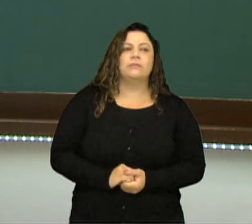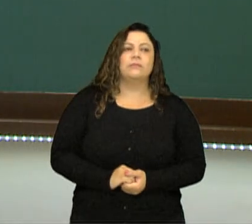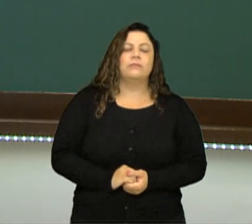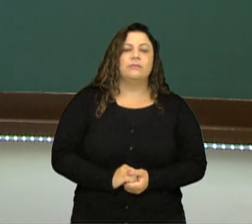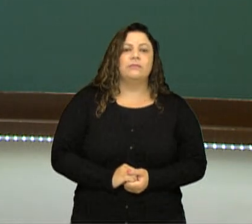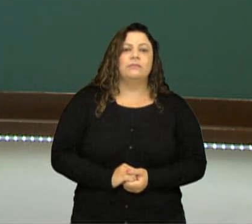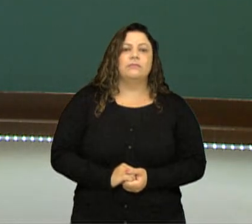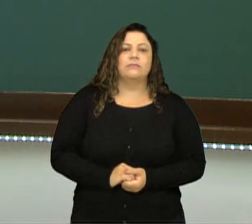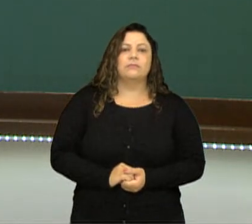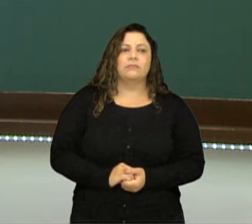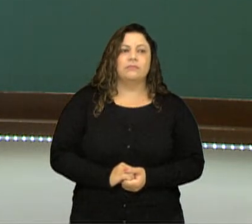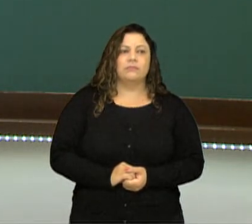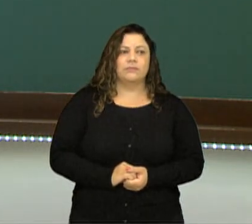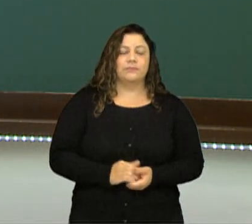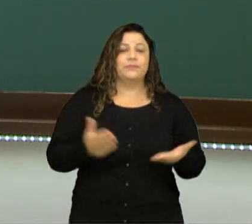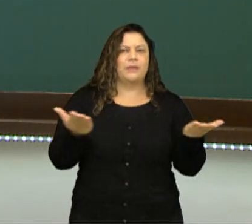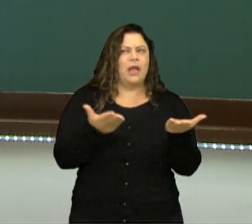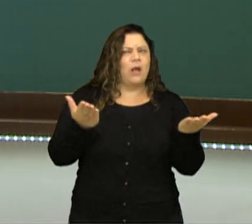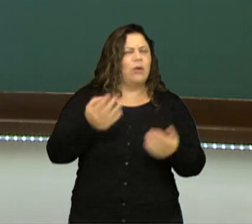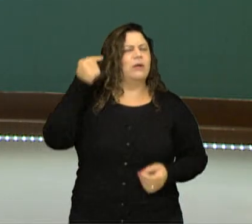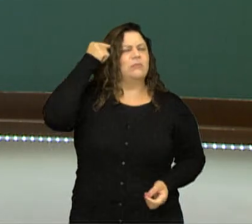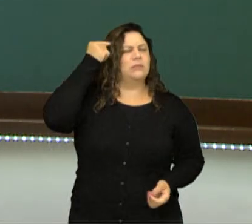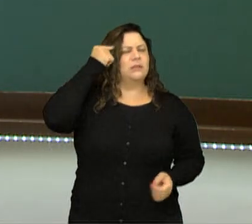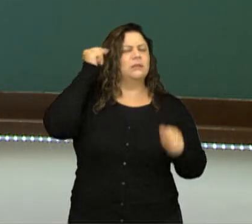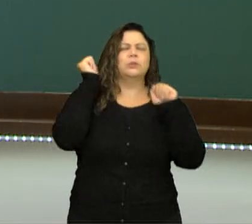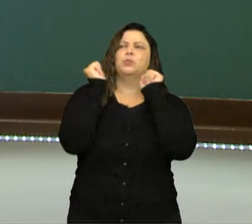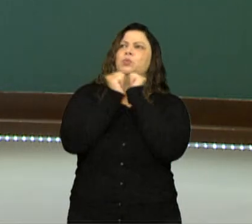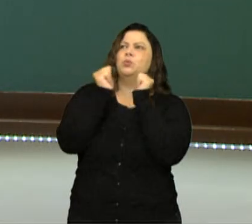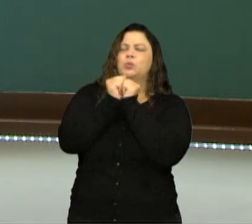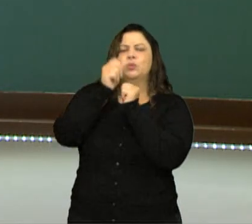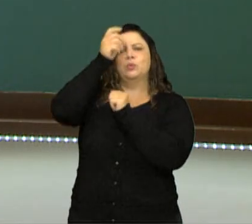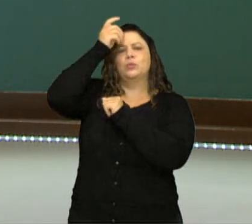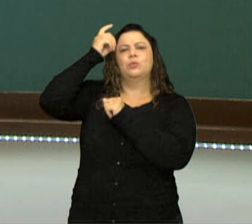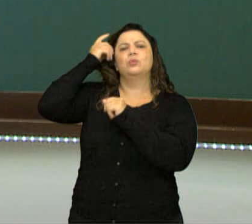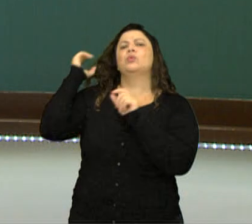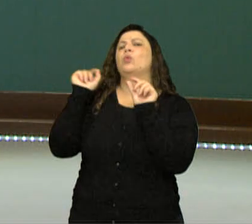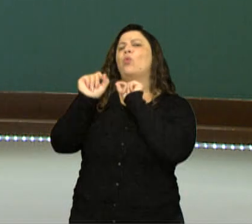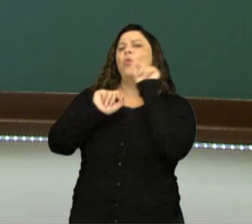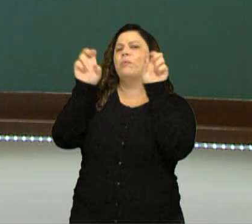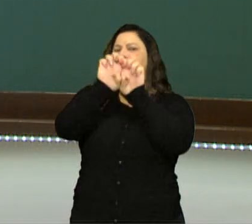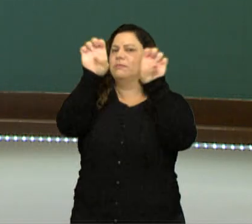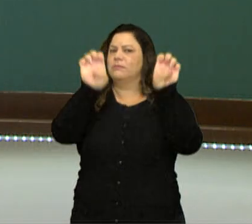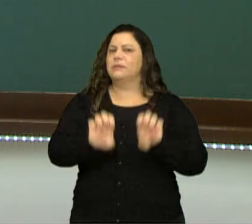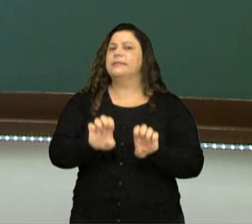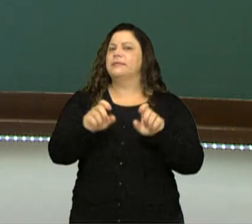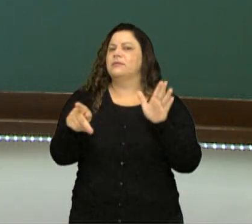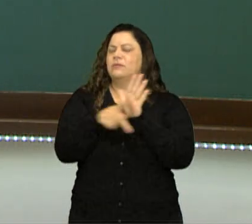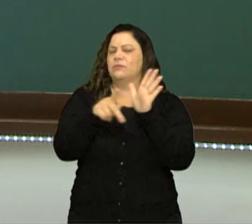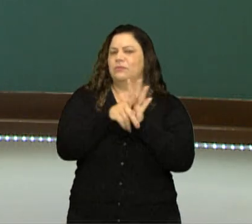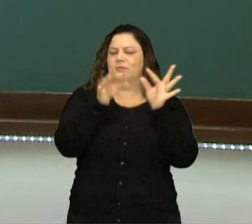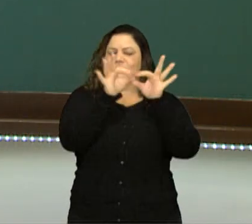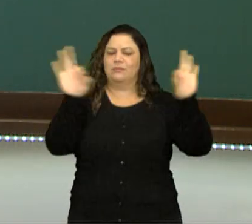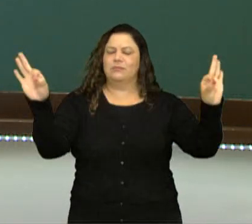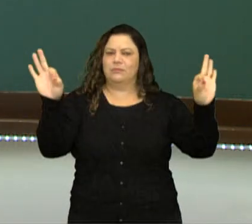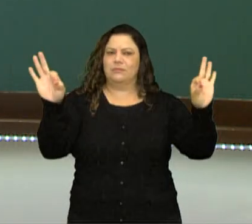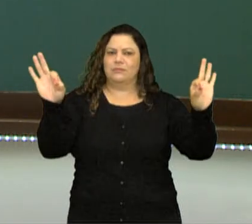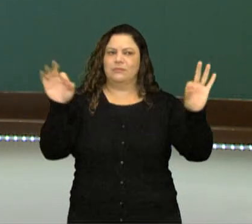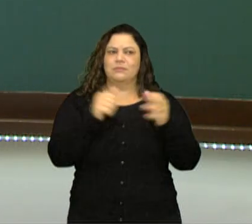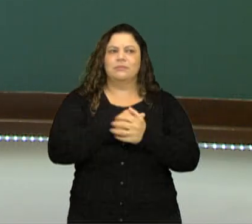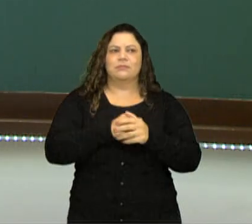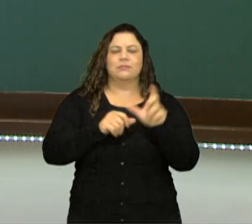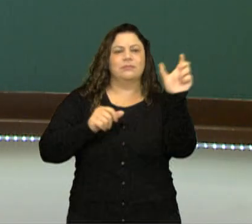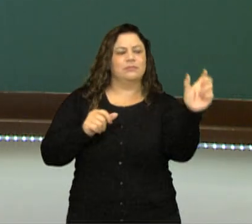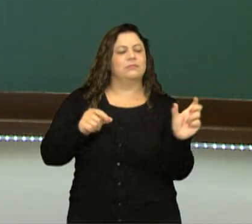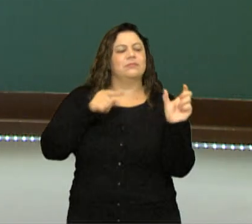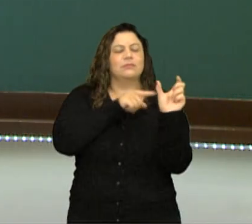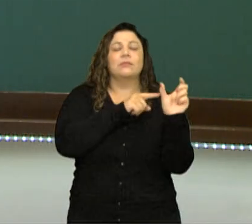Vejamos agora pensando juntos a respeito da estrutura dessa frase. Esse trecho é constituído por